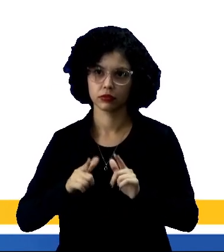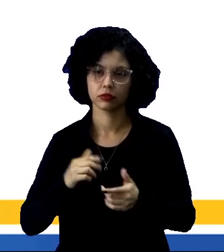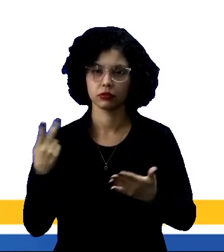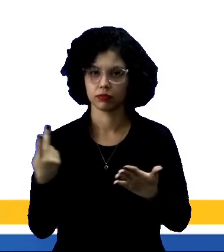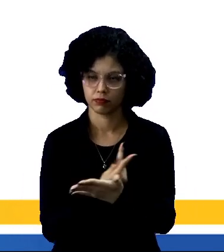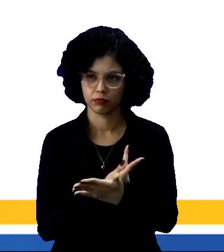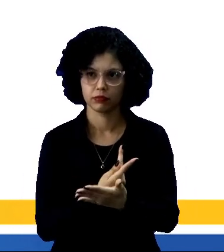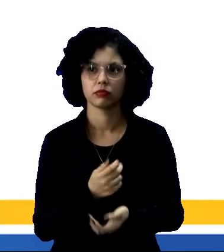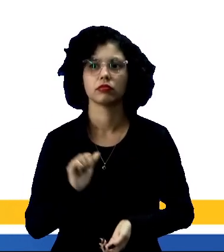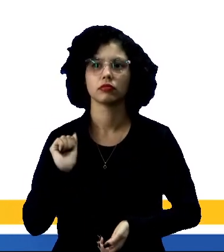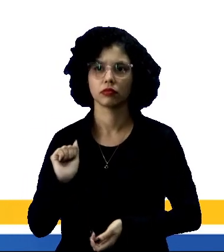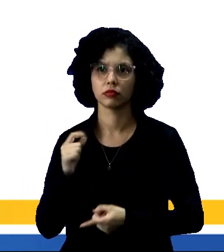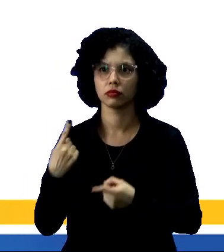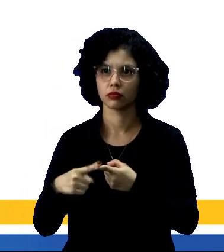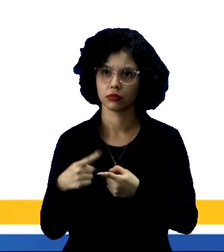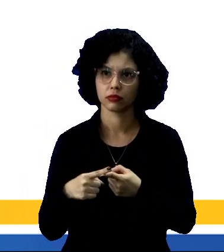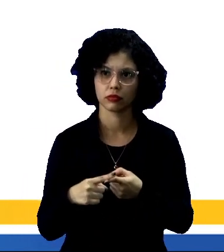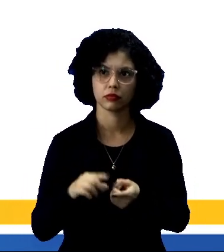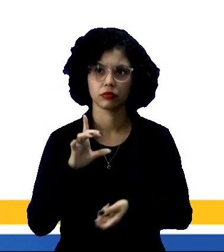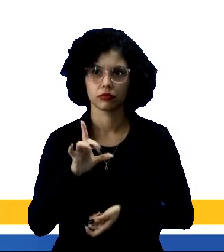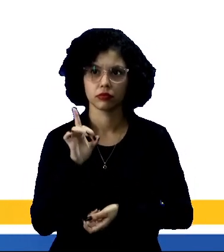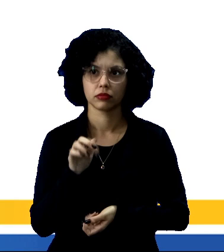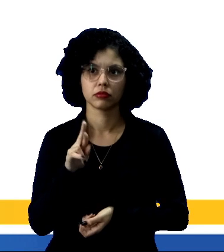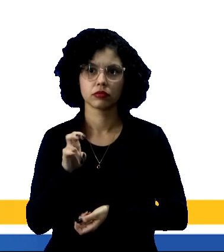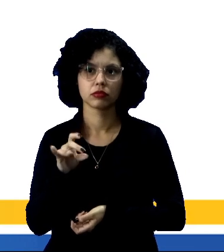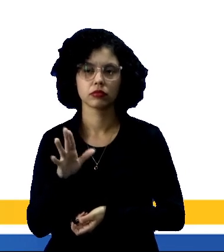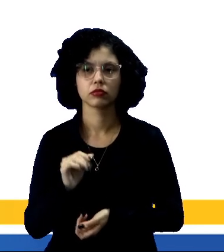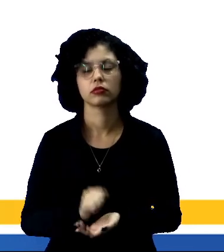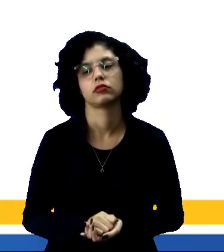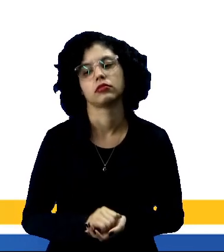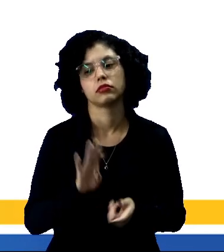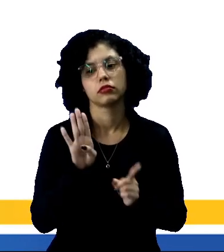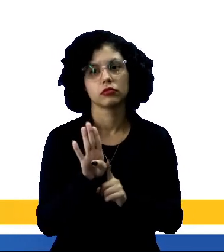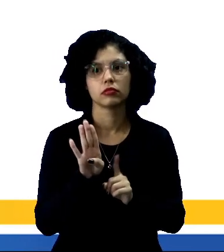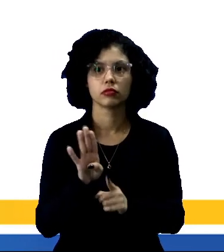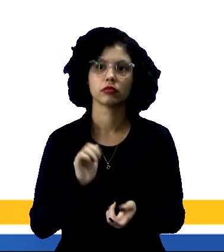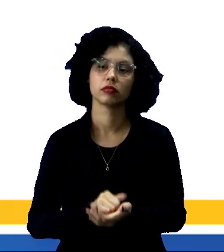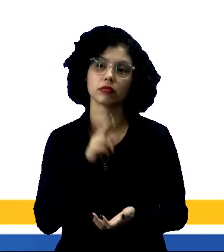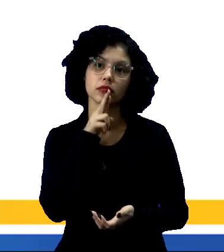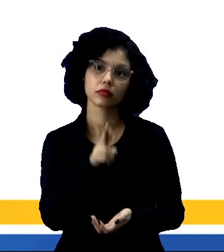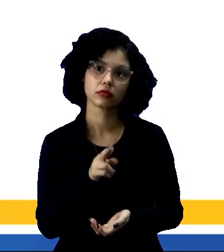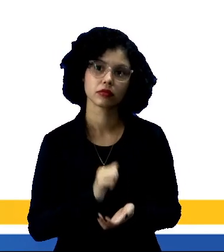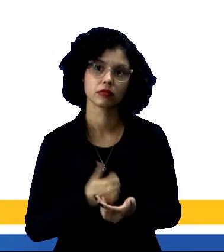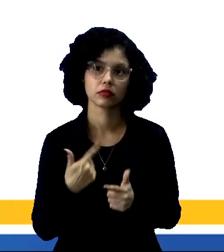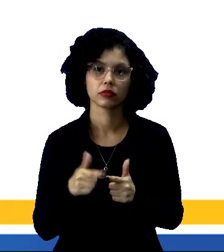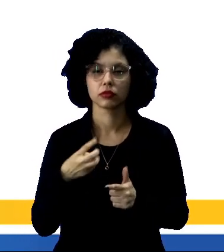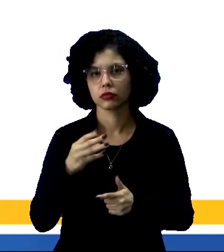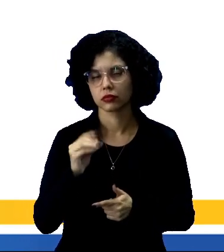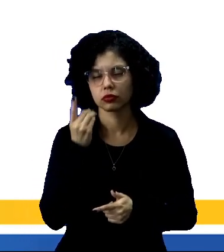se torna errada por conta da palavra danificados. A letra B, a resolução do